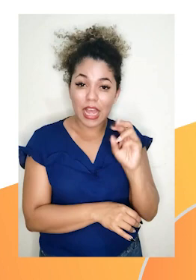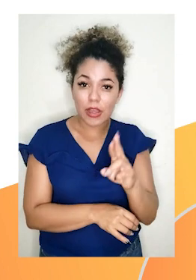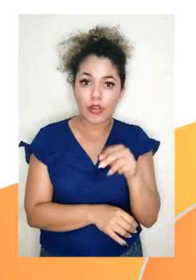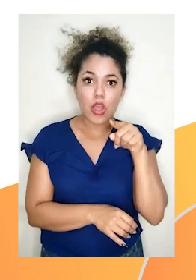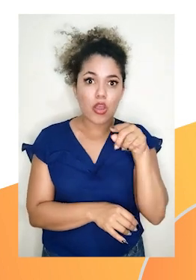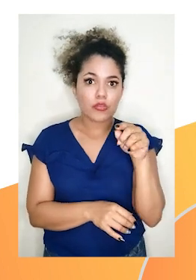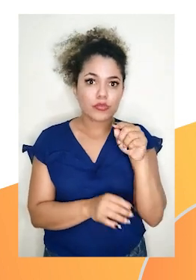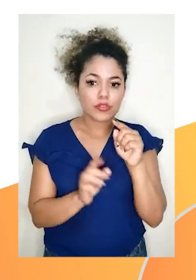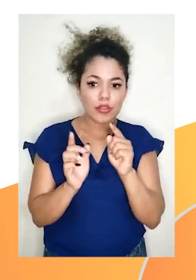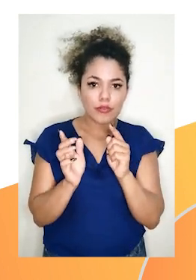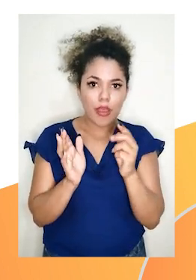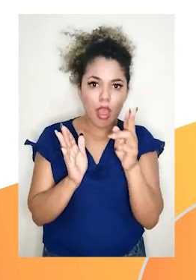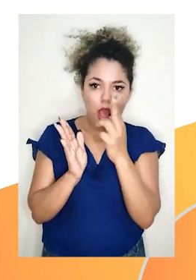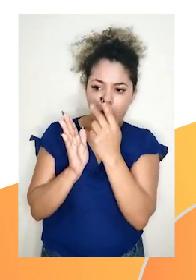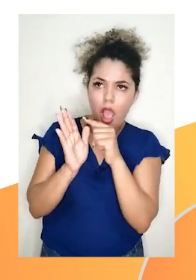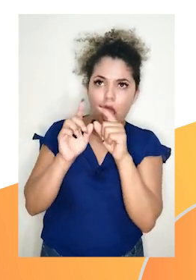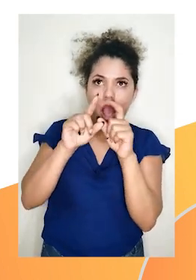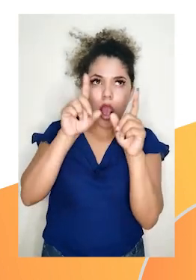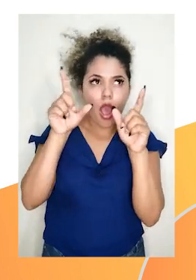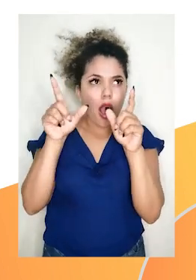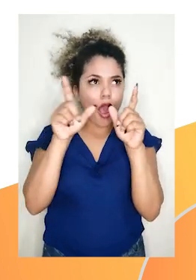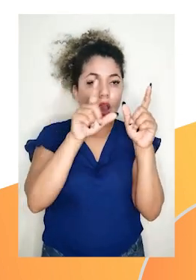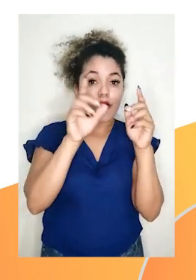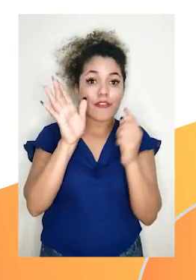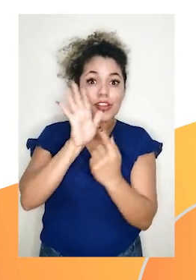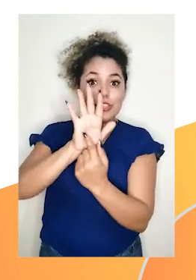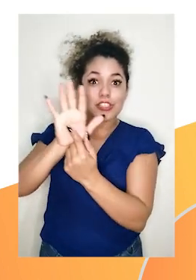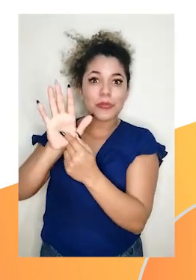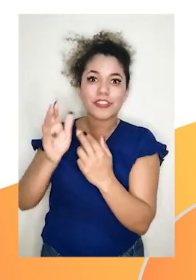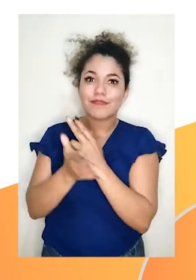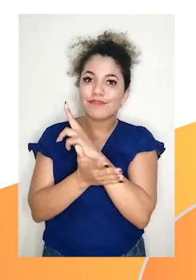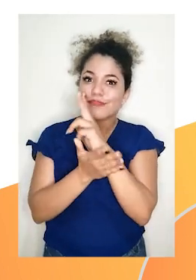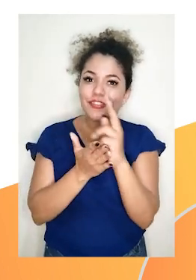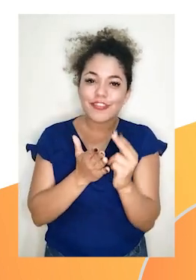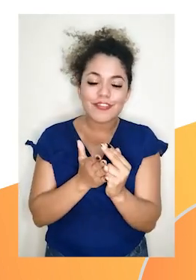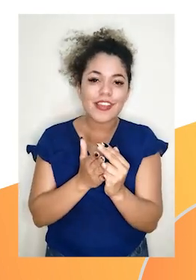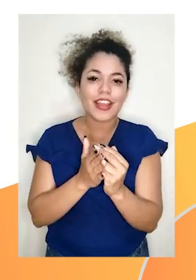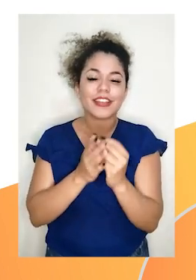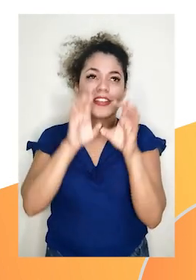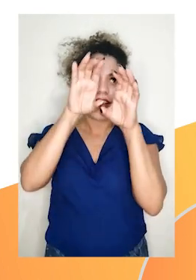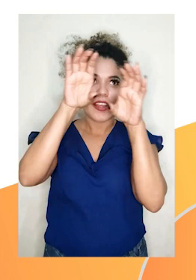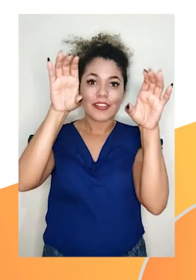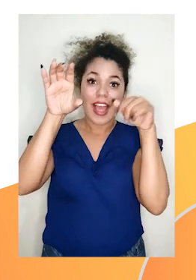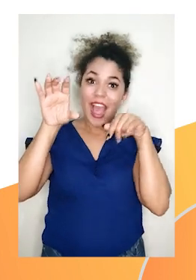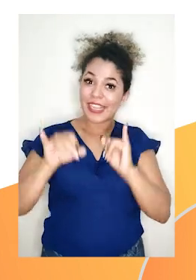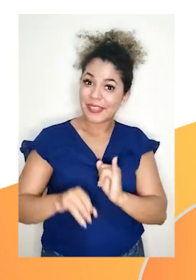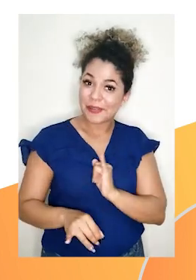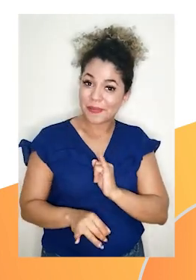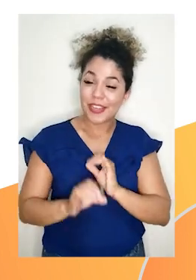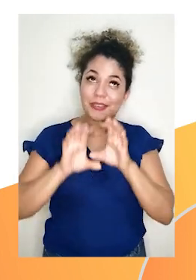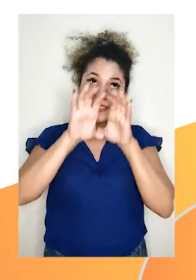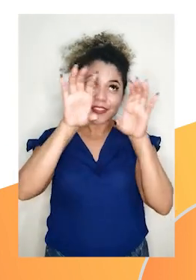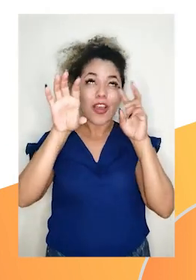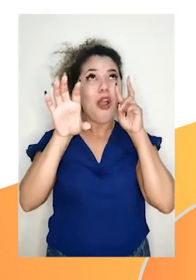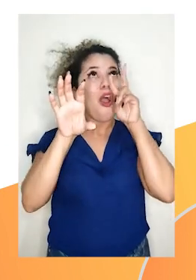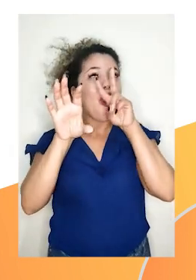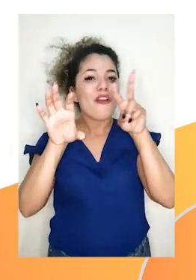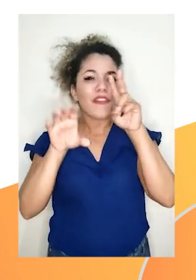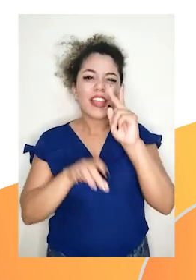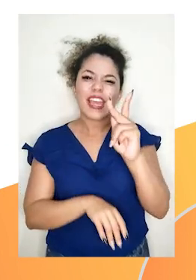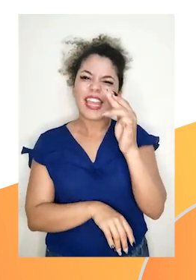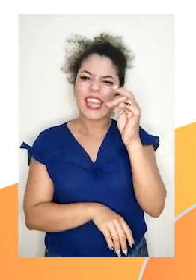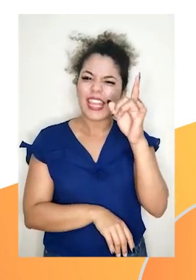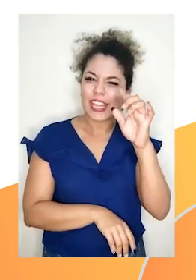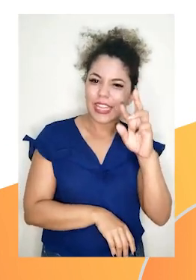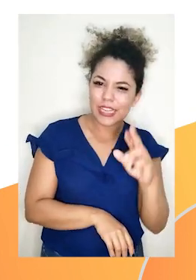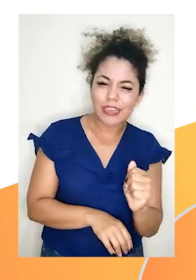vai girando, ele vai te mostrando várias constelações que podem ser observadas aqui de Imperatriz. Constelação Hidra.